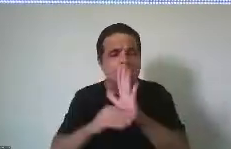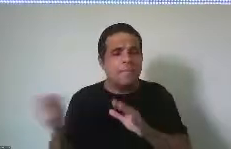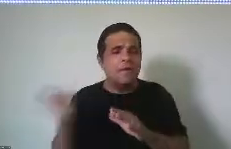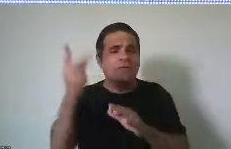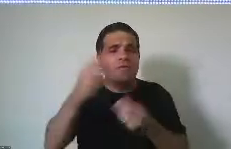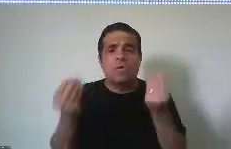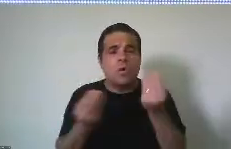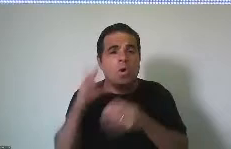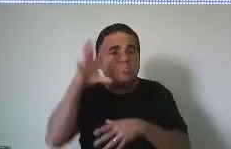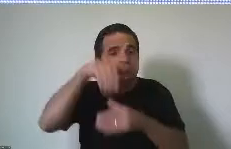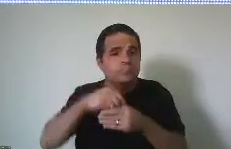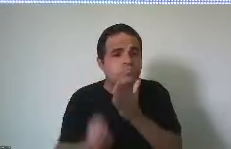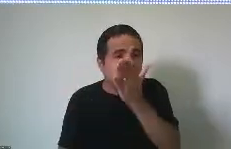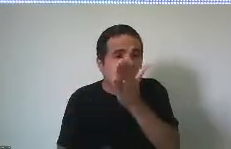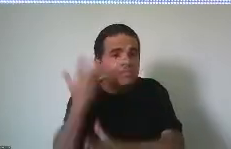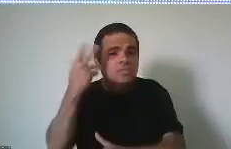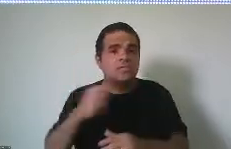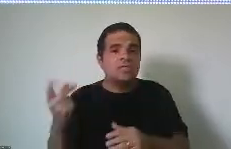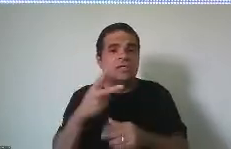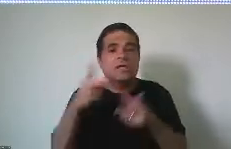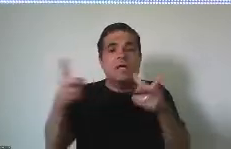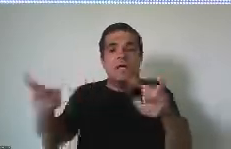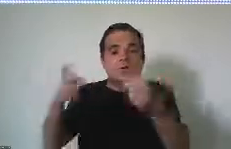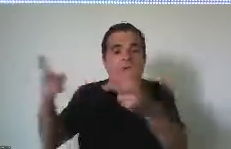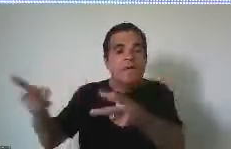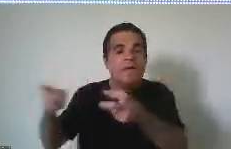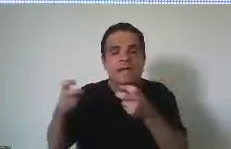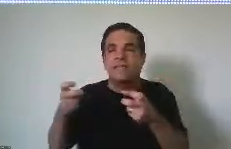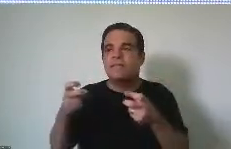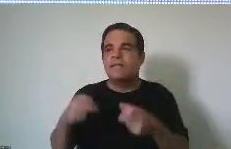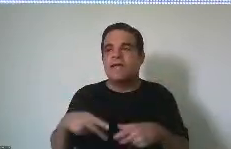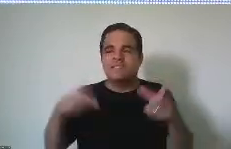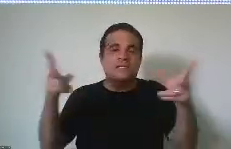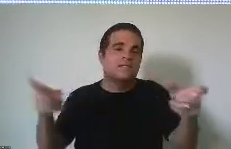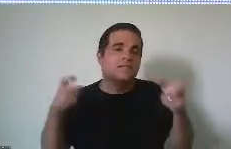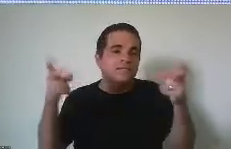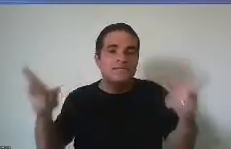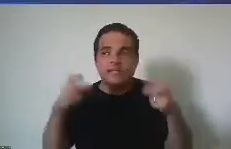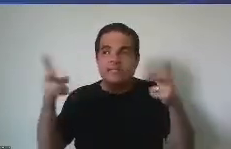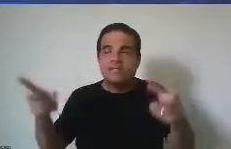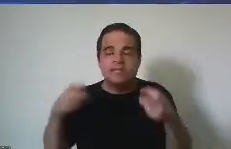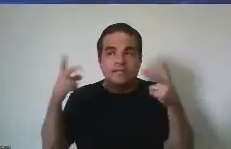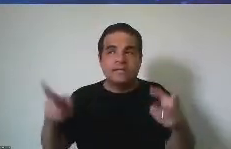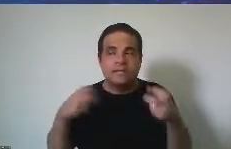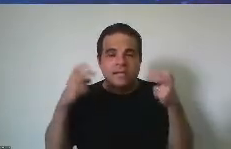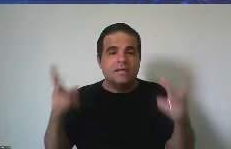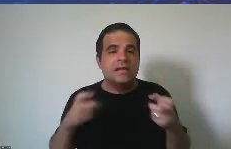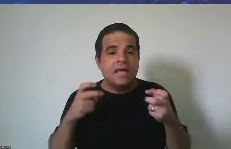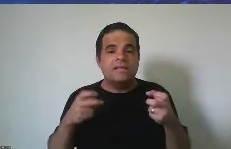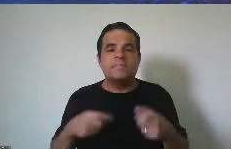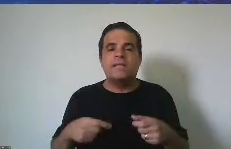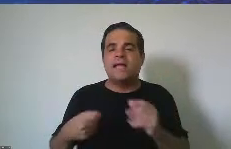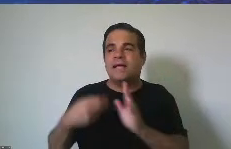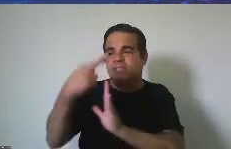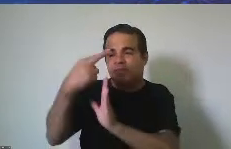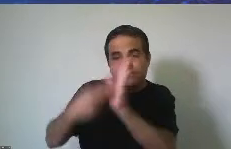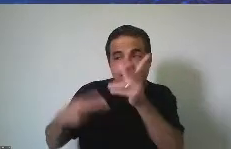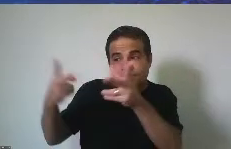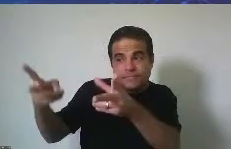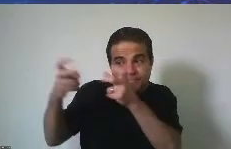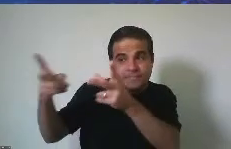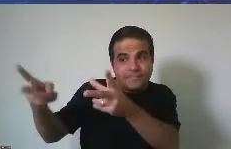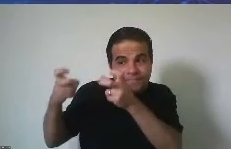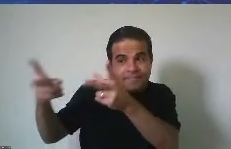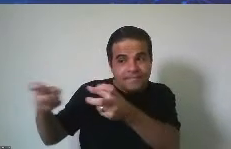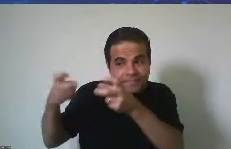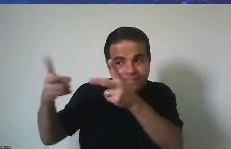em geração de valor e rentabilidade para companhia e não tem como falar disso sem falar de receita a